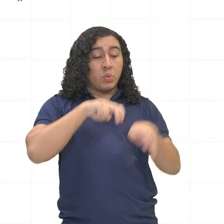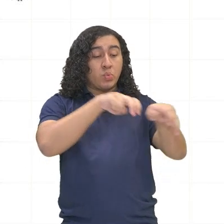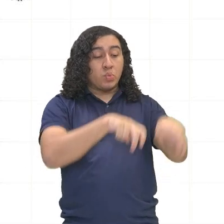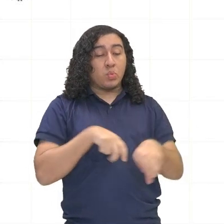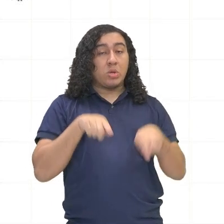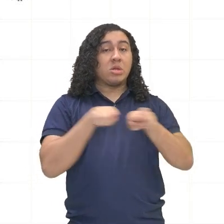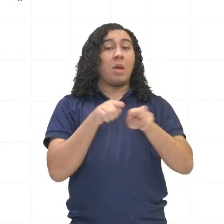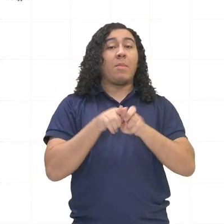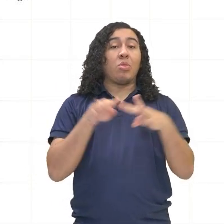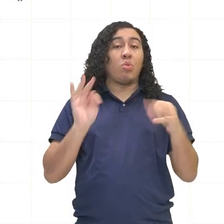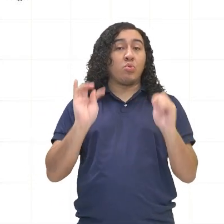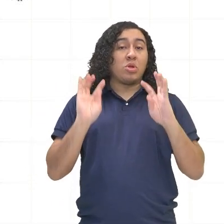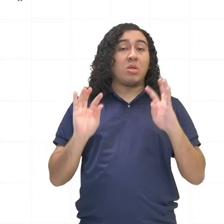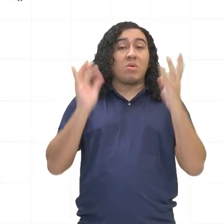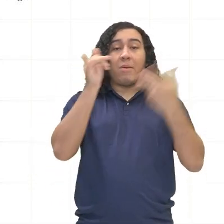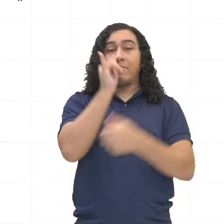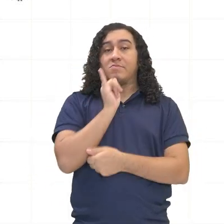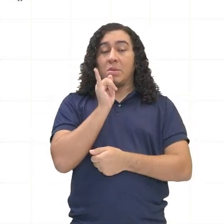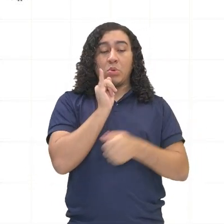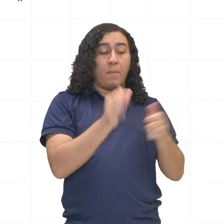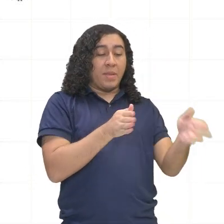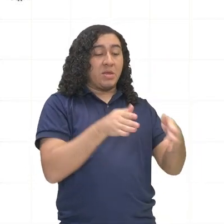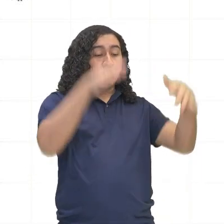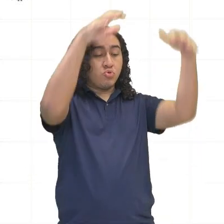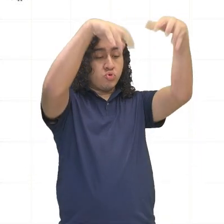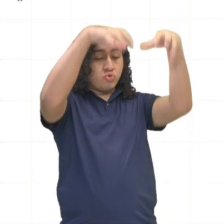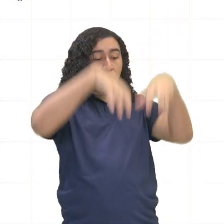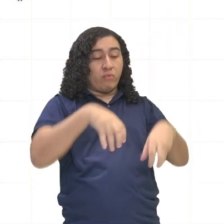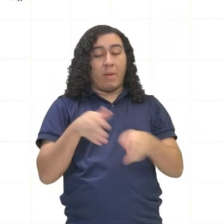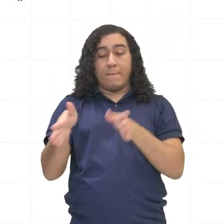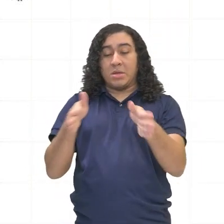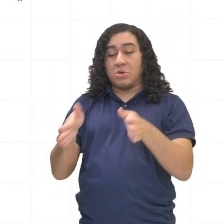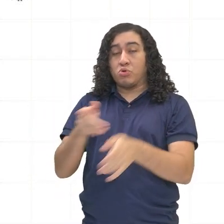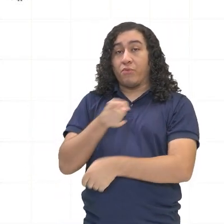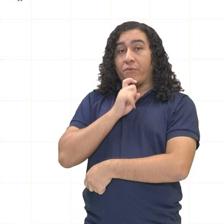fenômenos naturais, como a chuva e o frio.